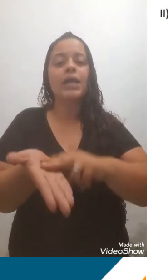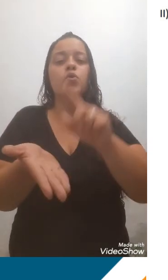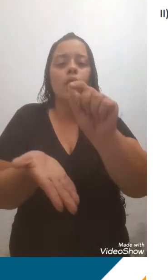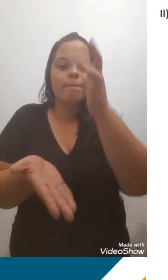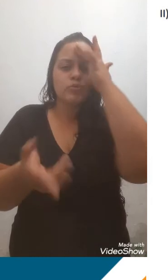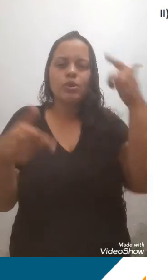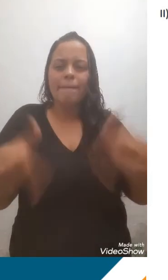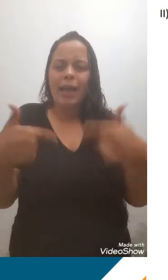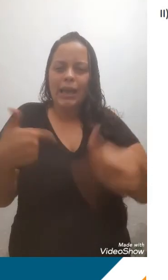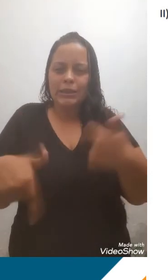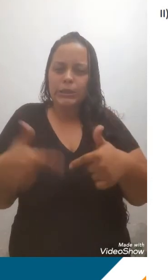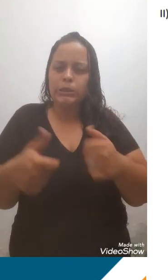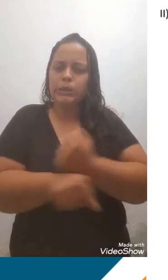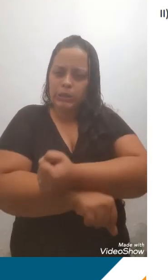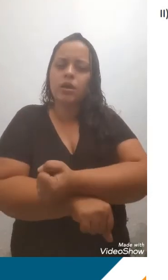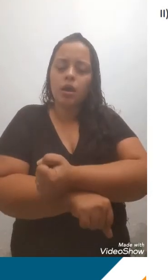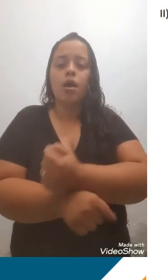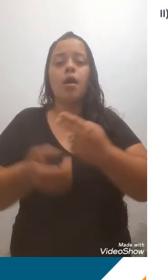trabalhadores ingleses